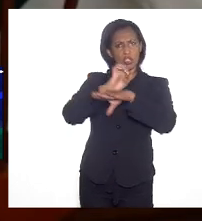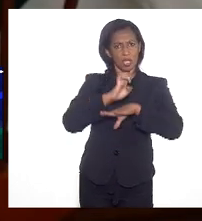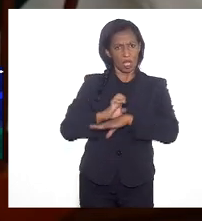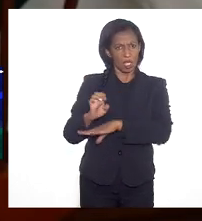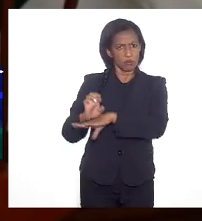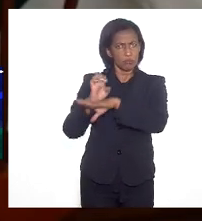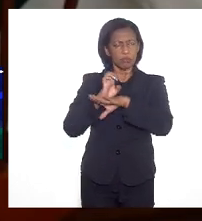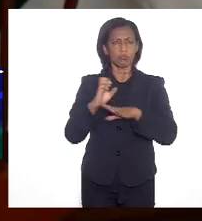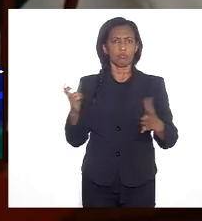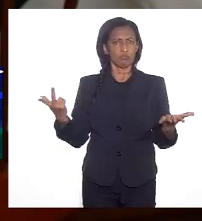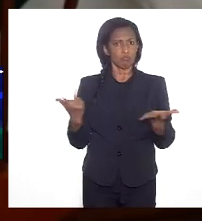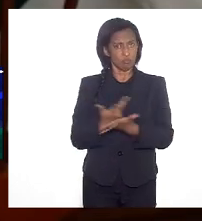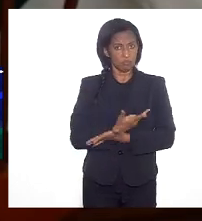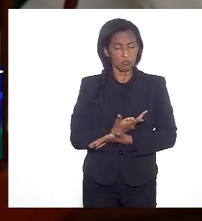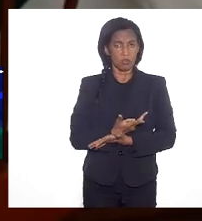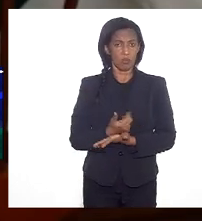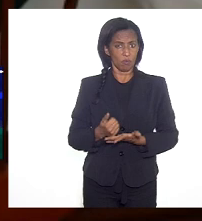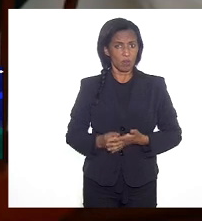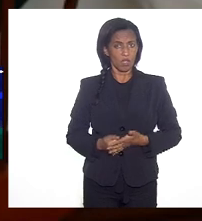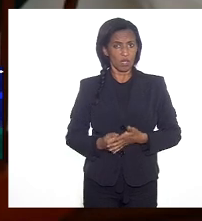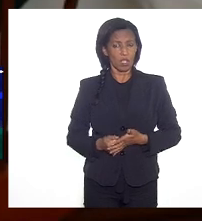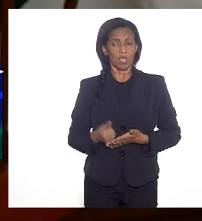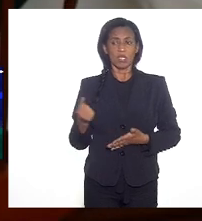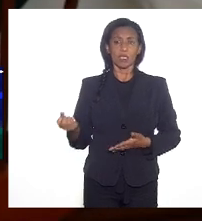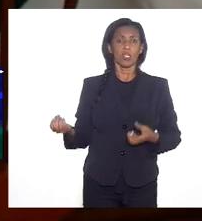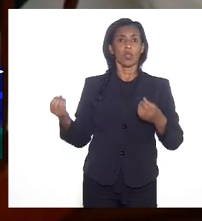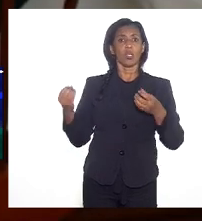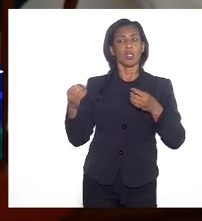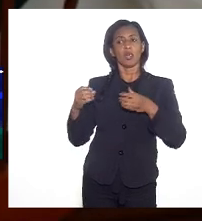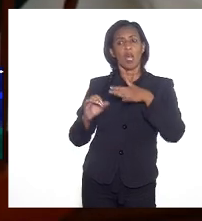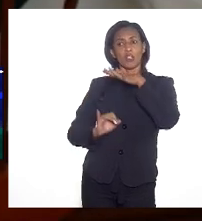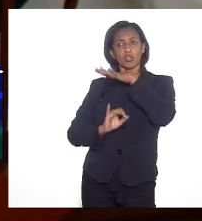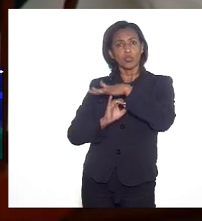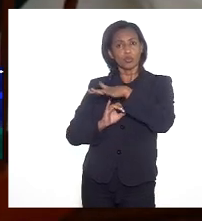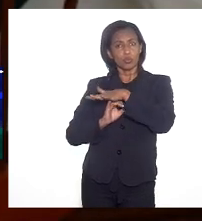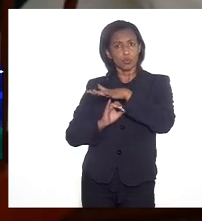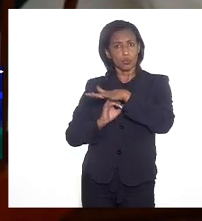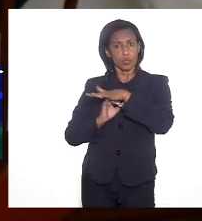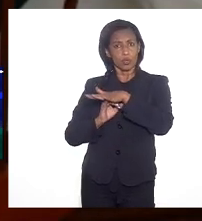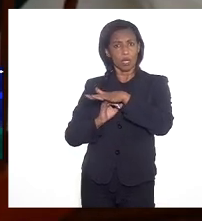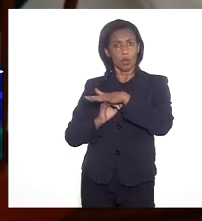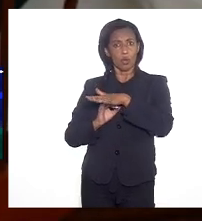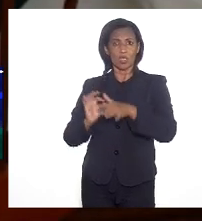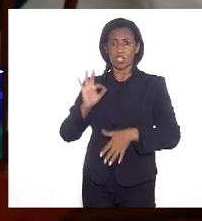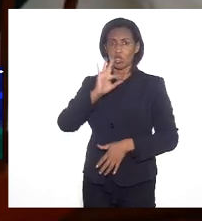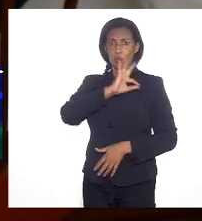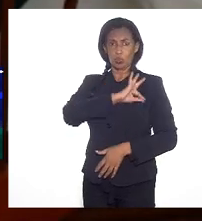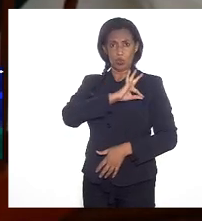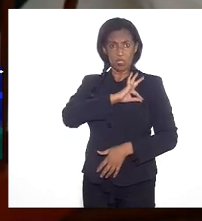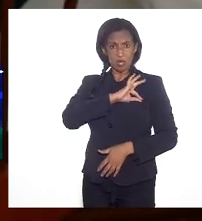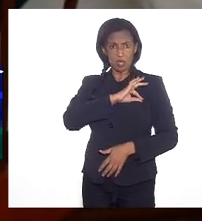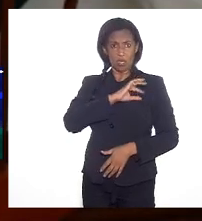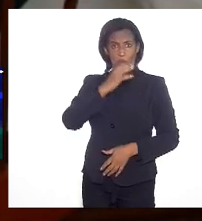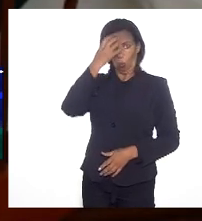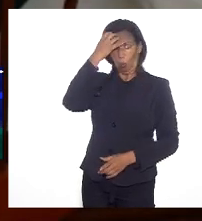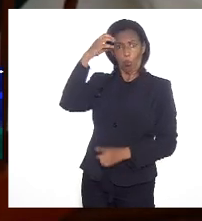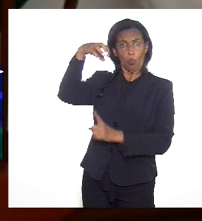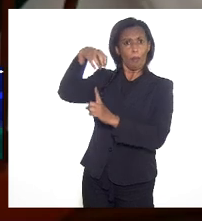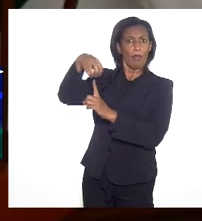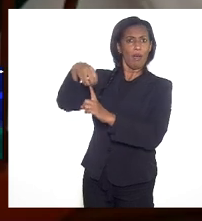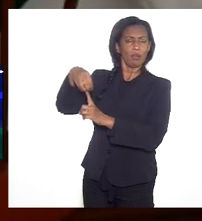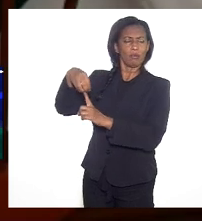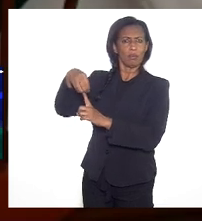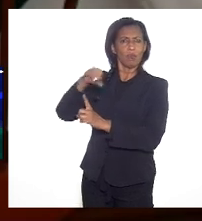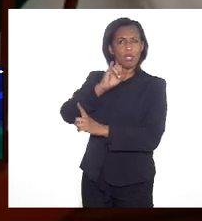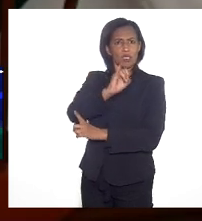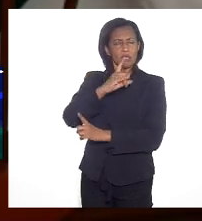que se colocou a instituição e as polícias como vilã. Se teve algum erro,